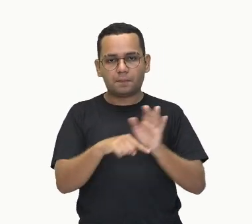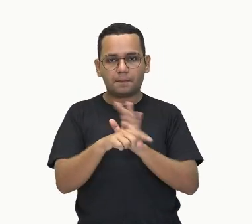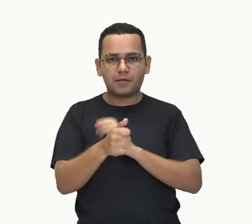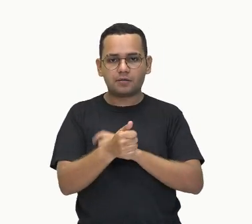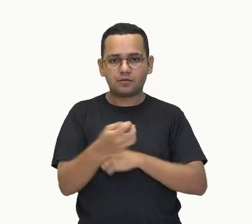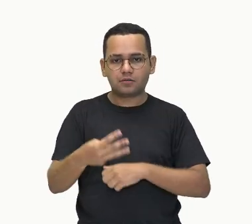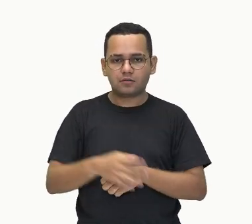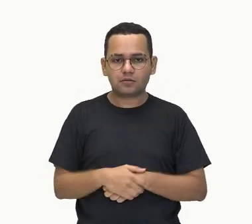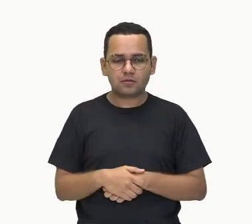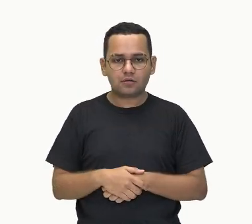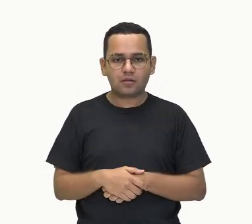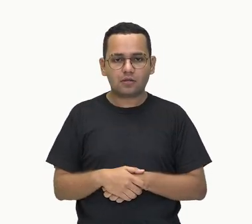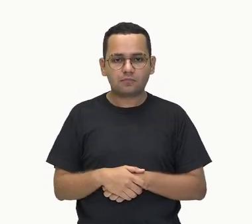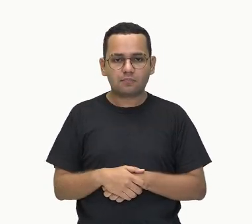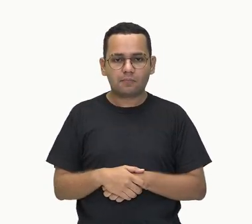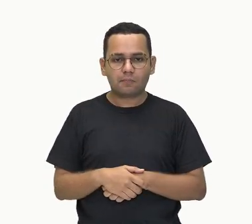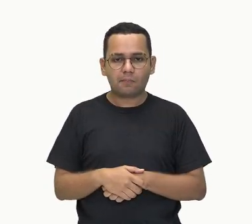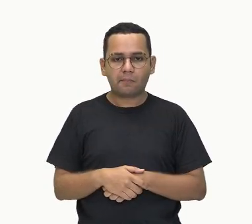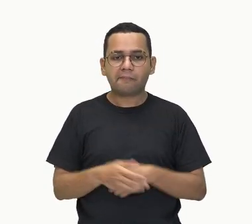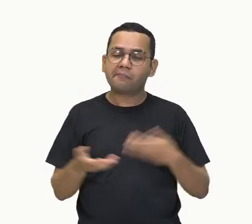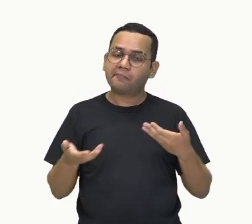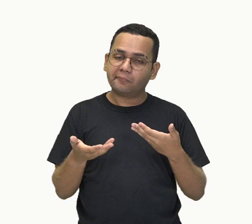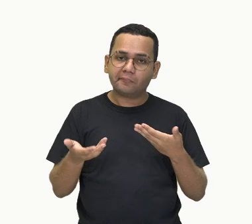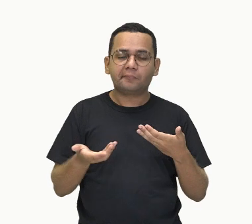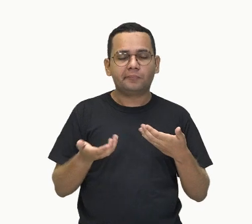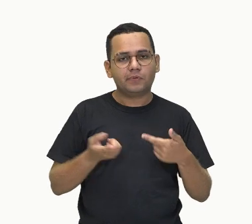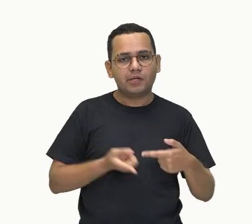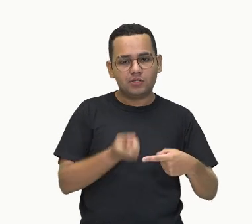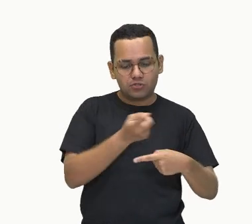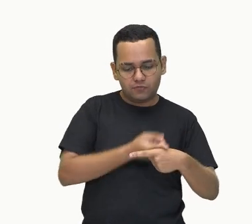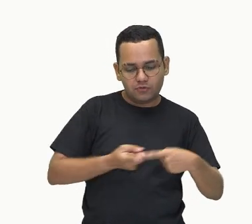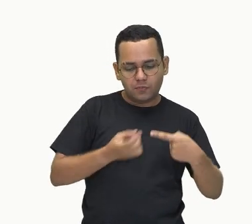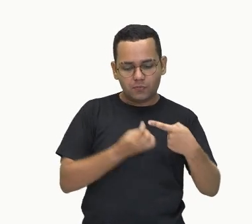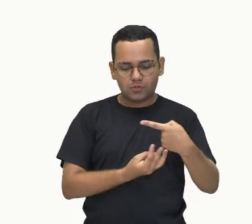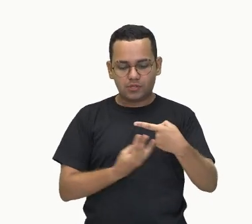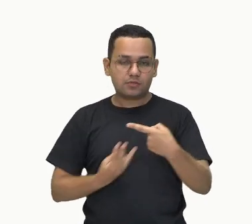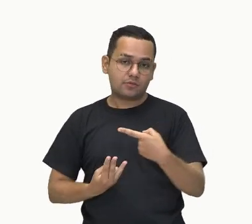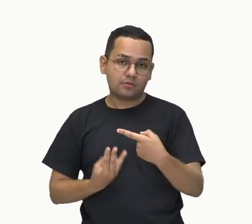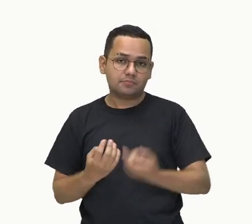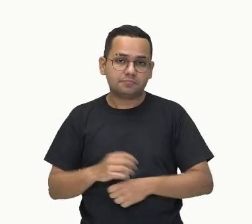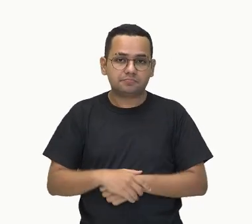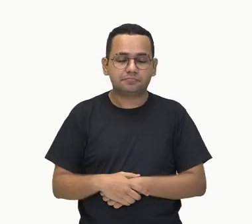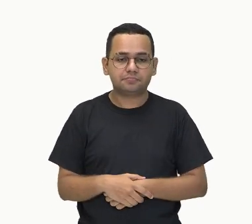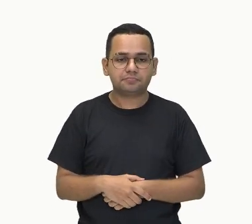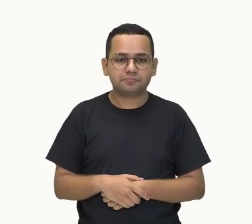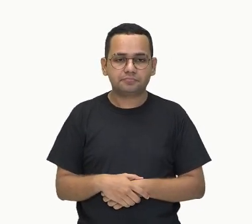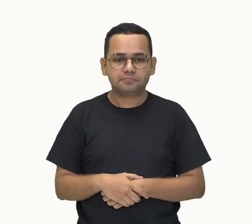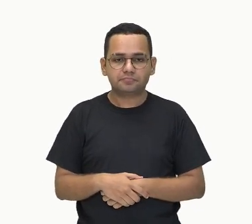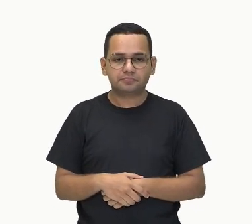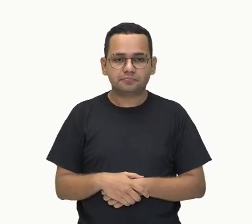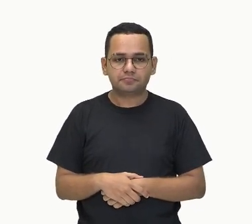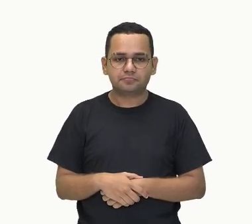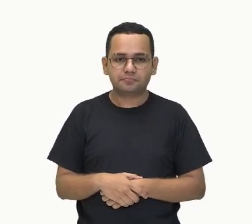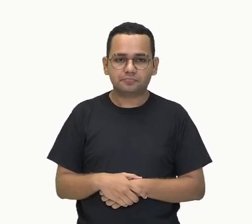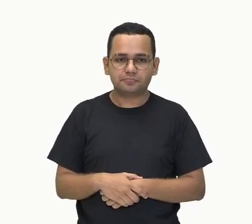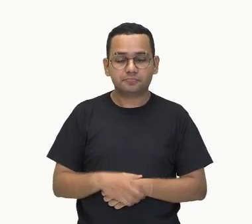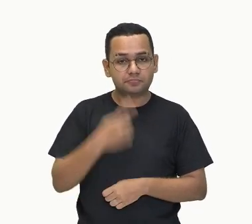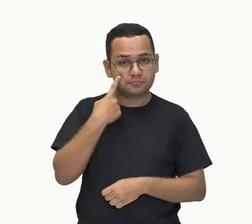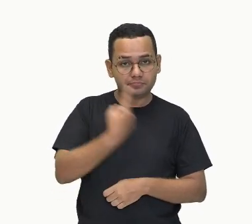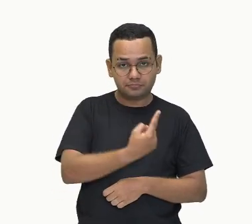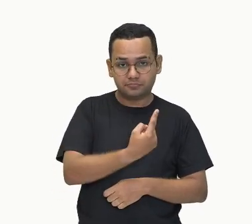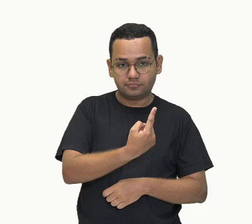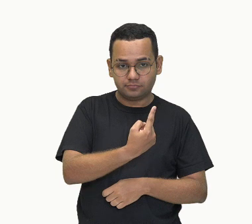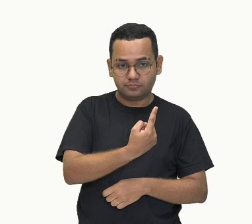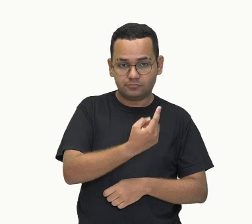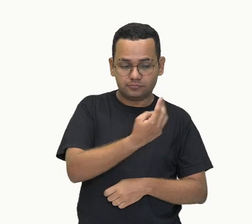dividir todos eles por 3, tá? Que é o quê? Que nada mais é do que levar esse 3 que está multiplicando o y,